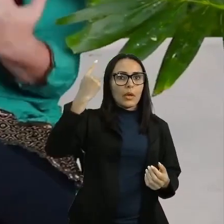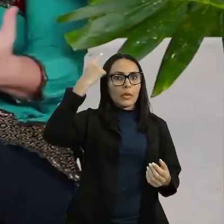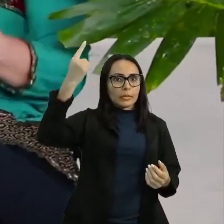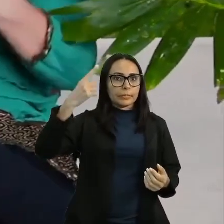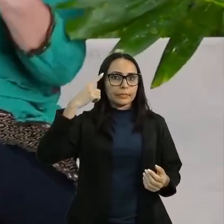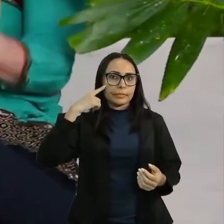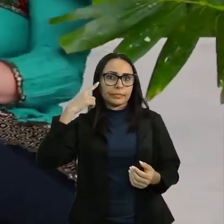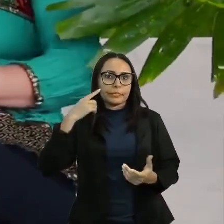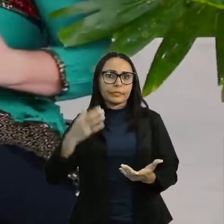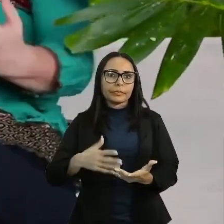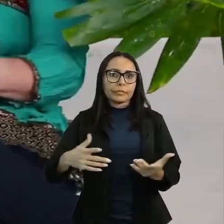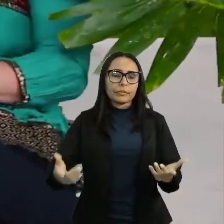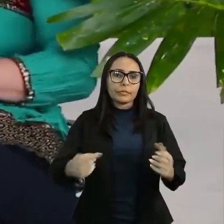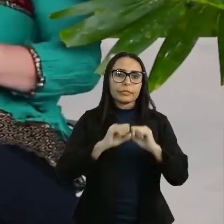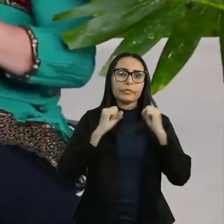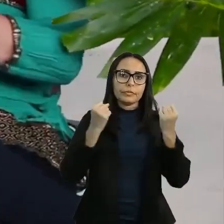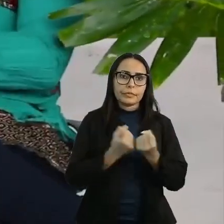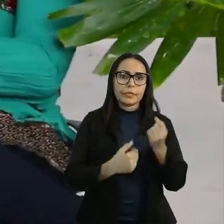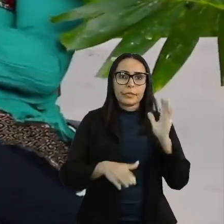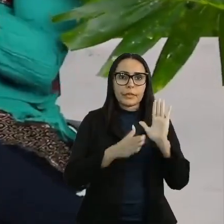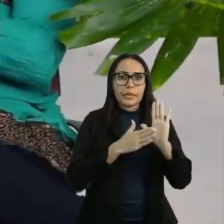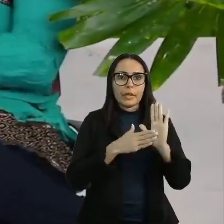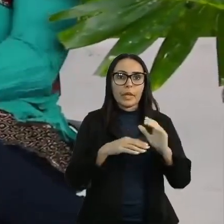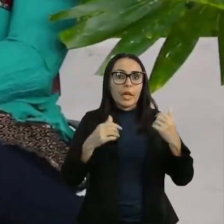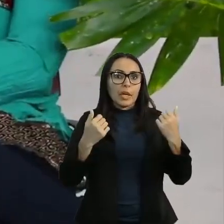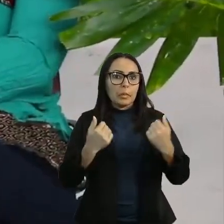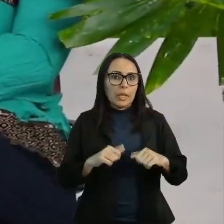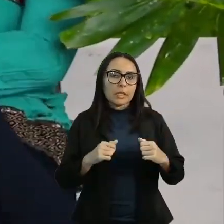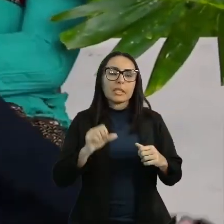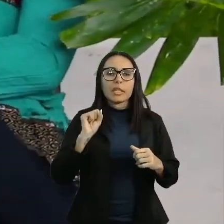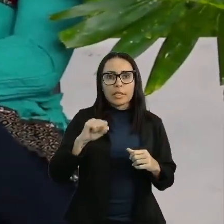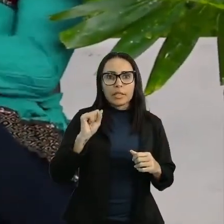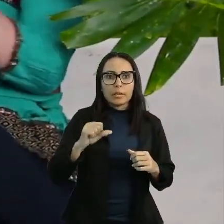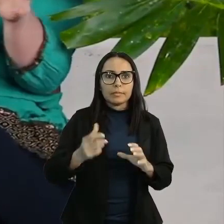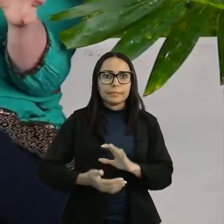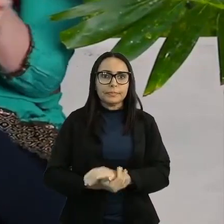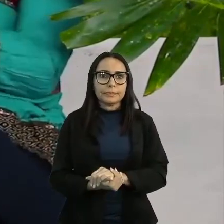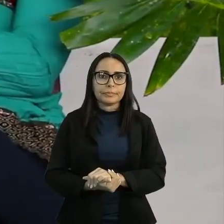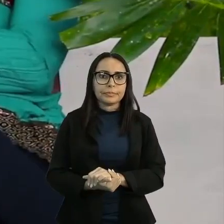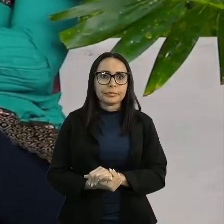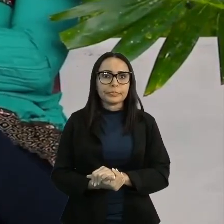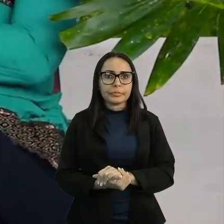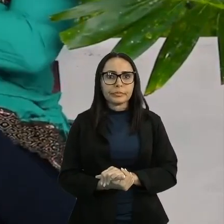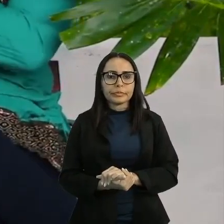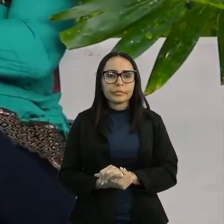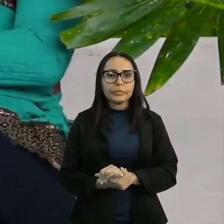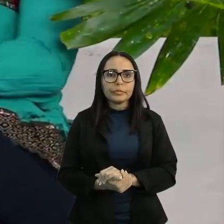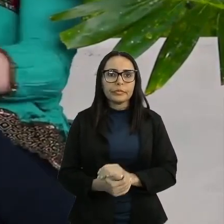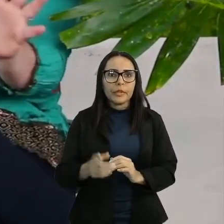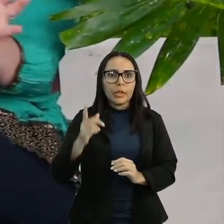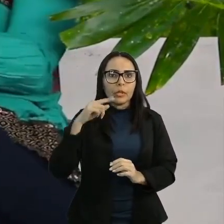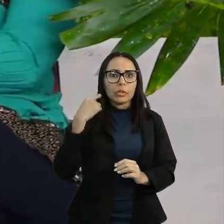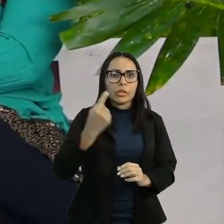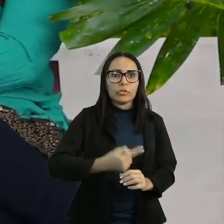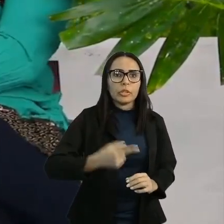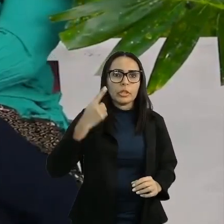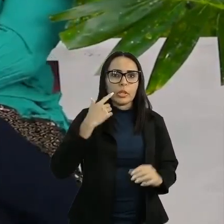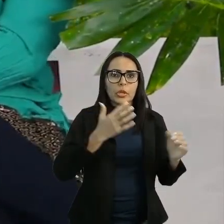identificar a temporariedade dessas coisas e fazer a sua parte como uma oferenda a Deus, eu acho que isso é a felicidade Ô,